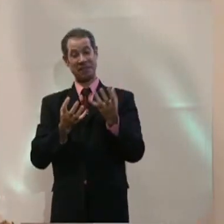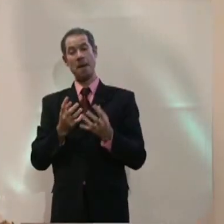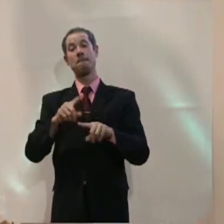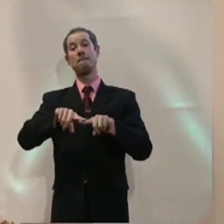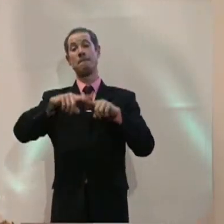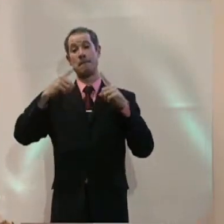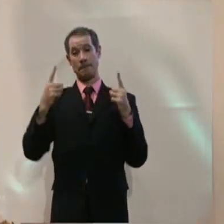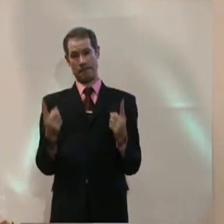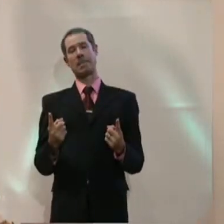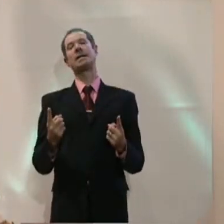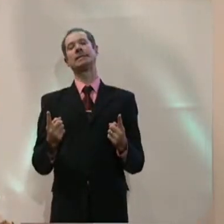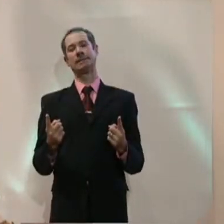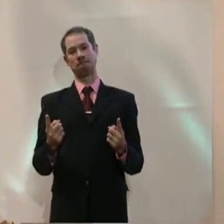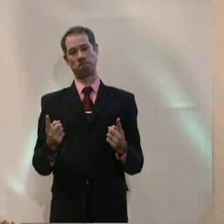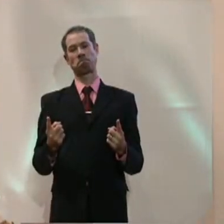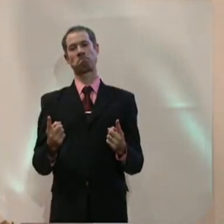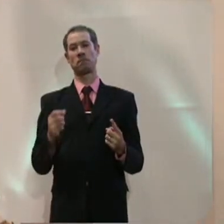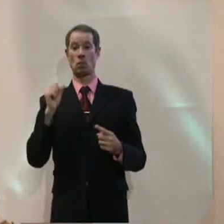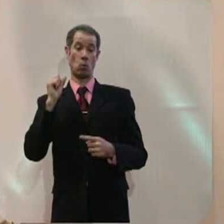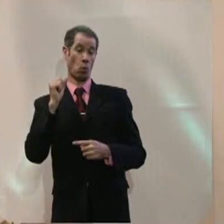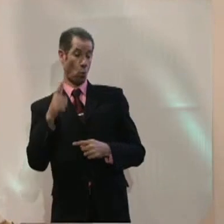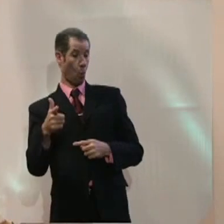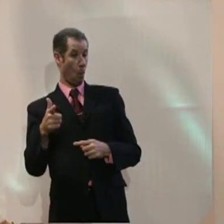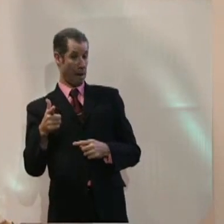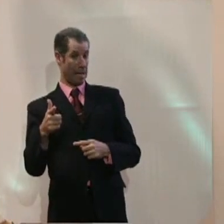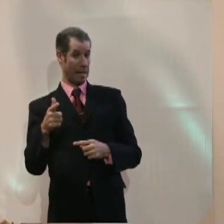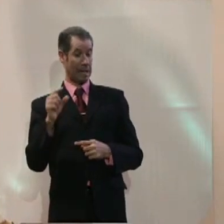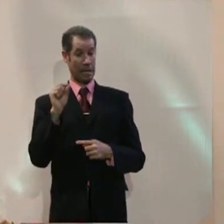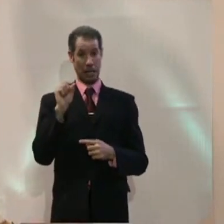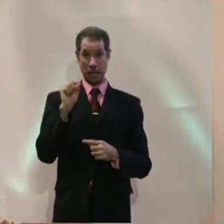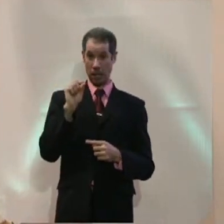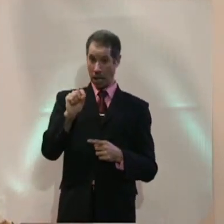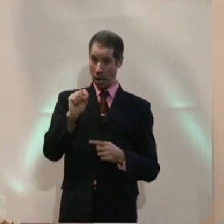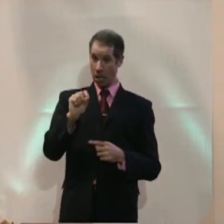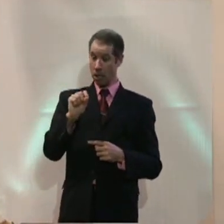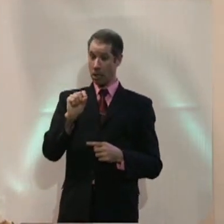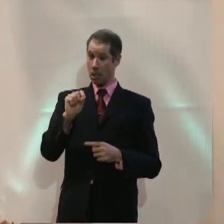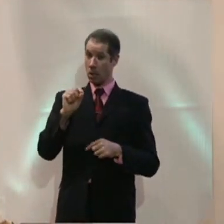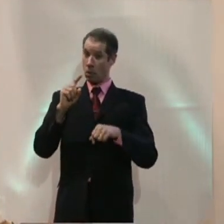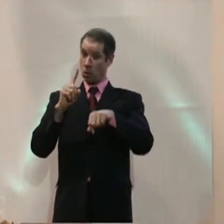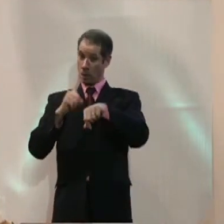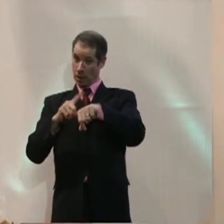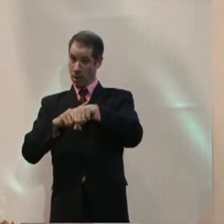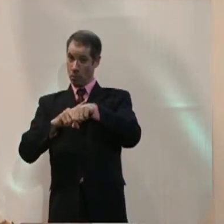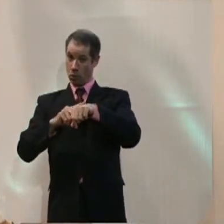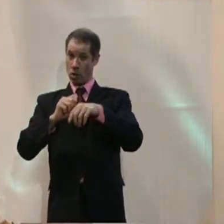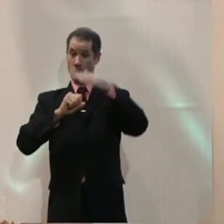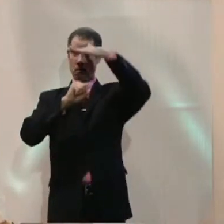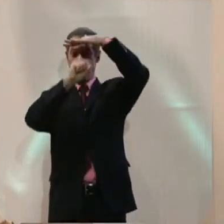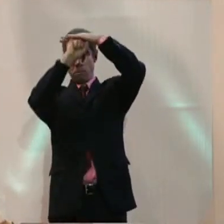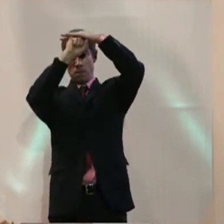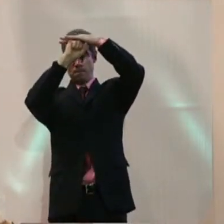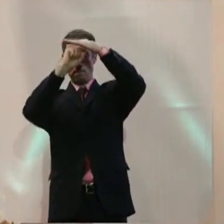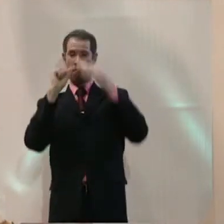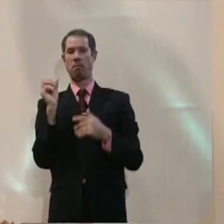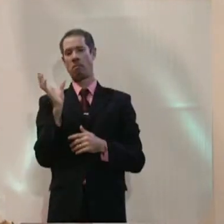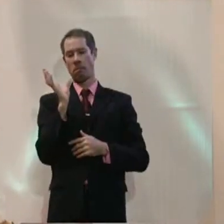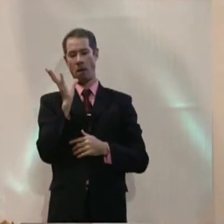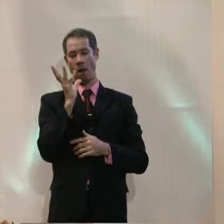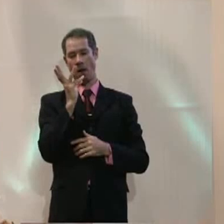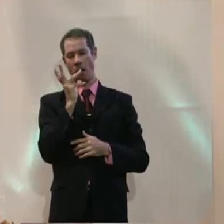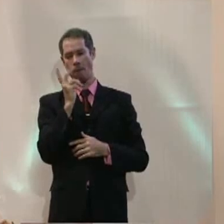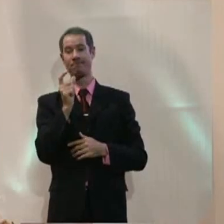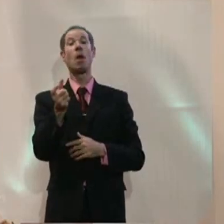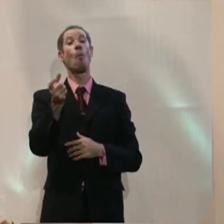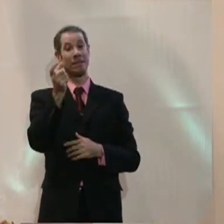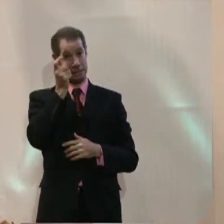Mas, mais do que isto, né, os tempos de abundância são memoráveis. Mas